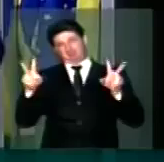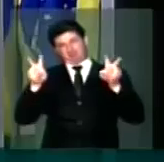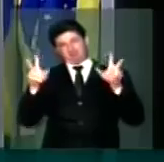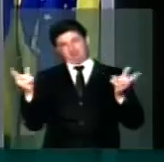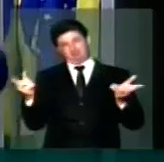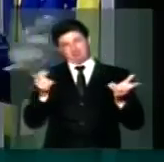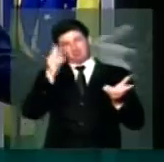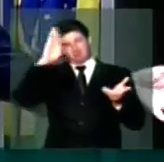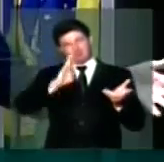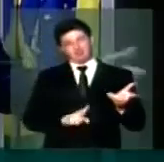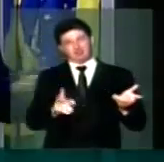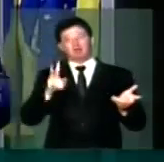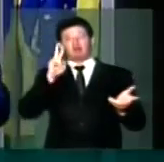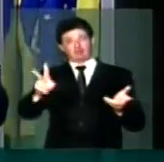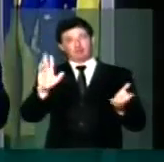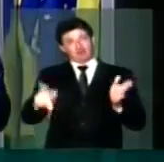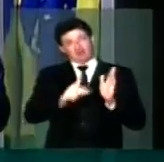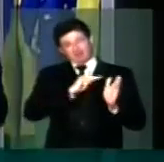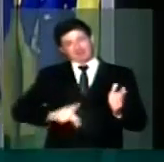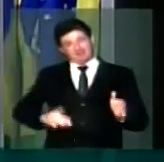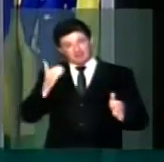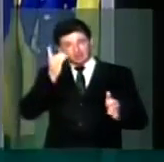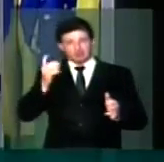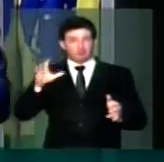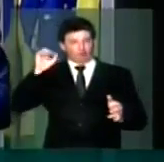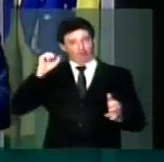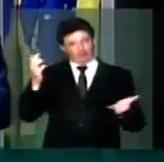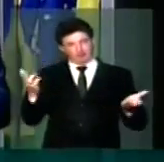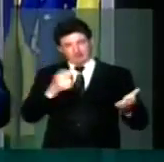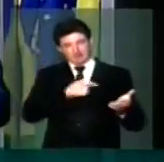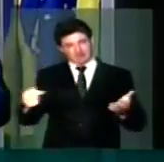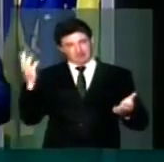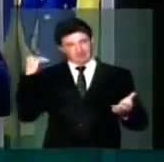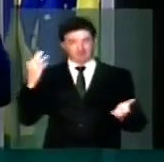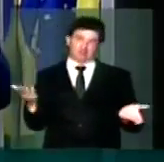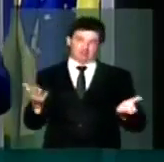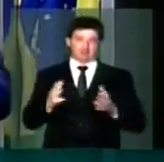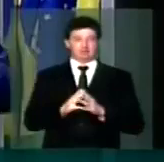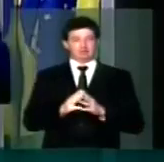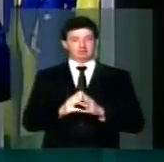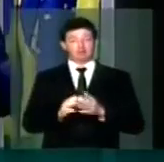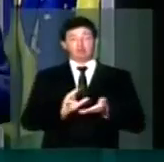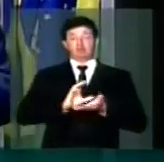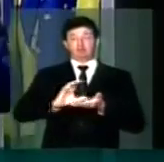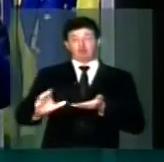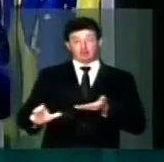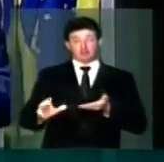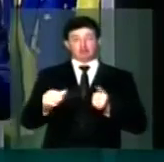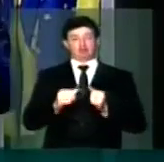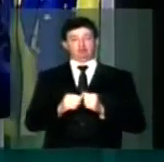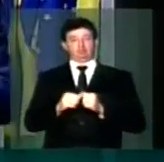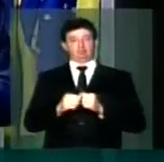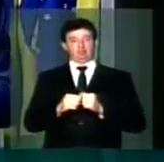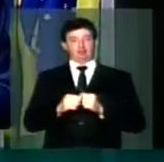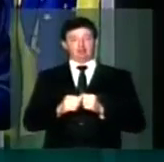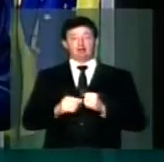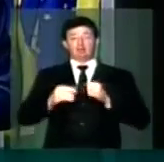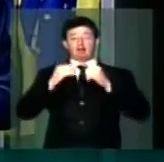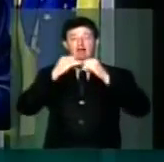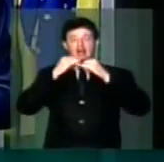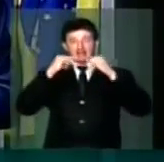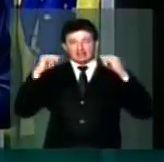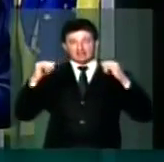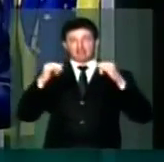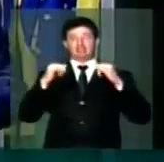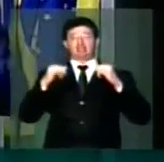Brasil ouviu da voz da própria presidente aqui semana passada. Os investimentos feitos em geração e transmissão de